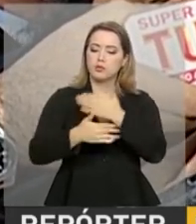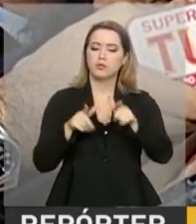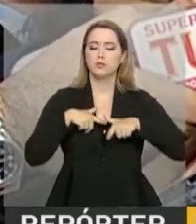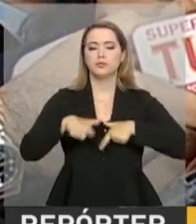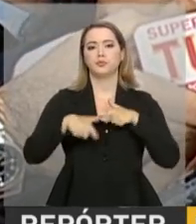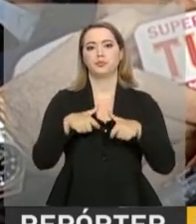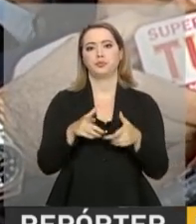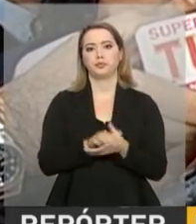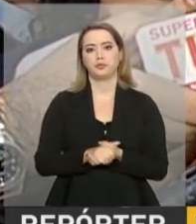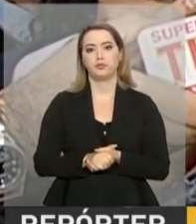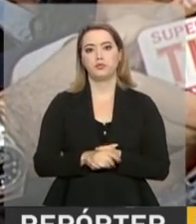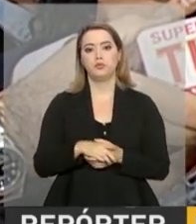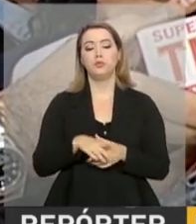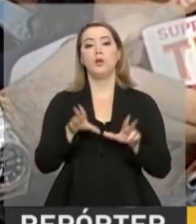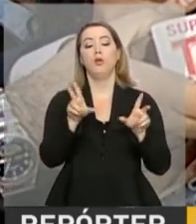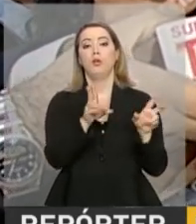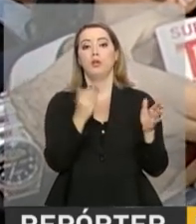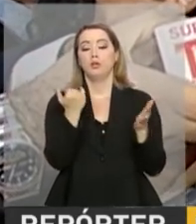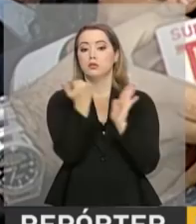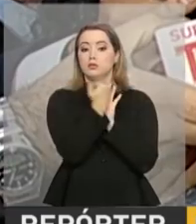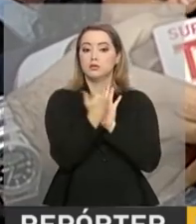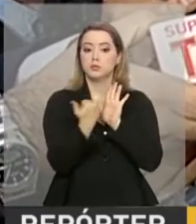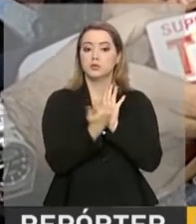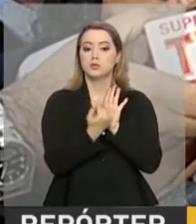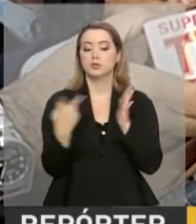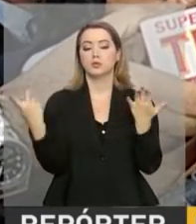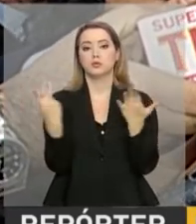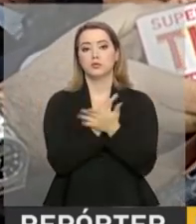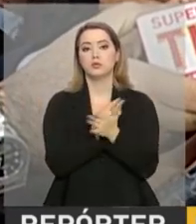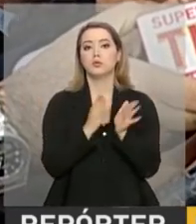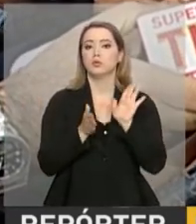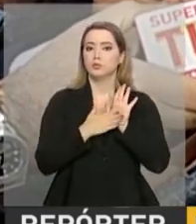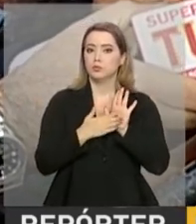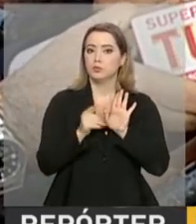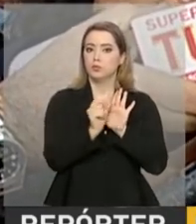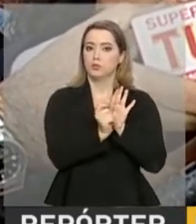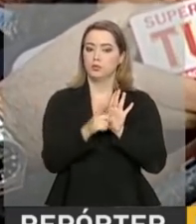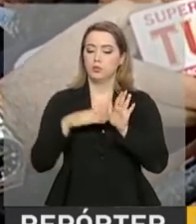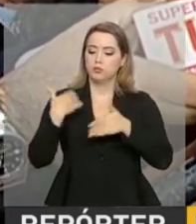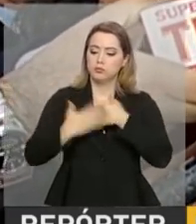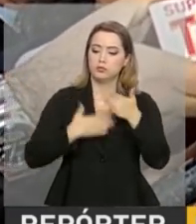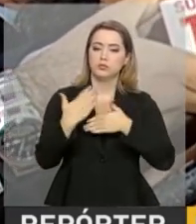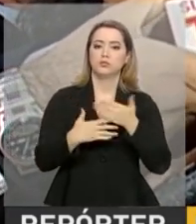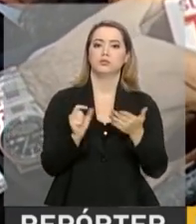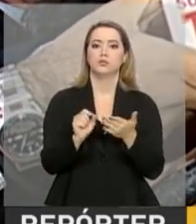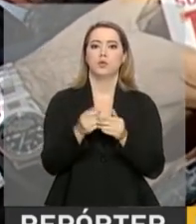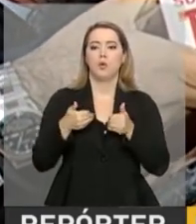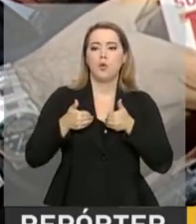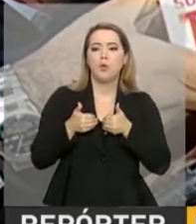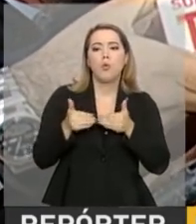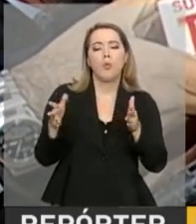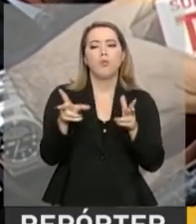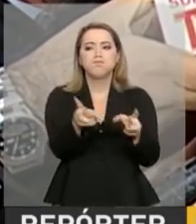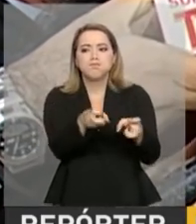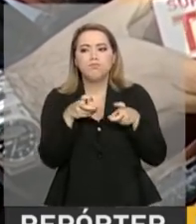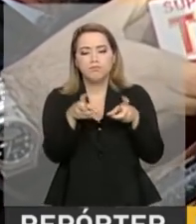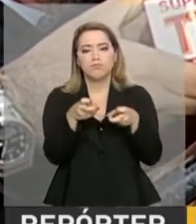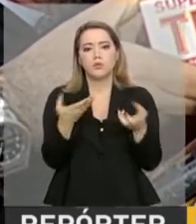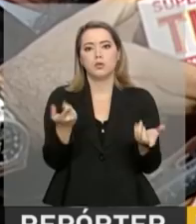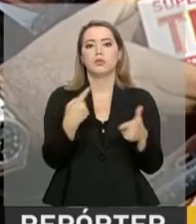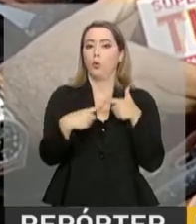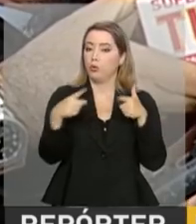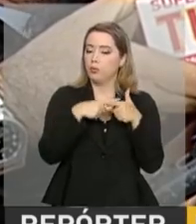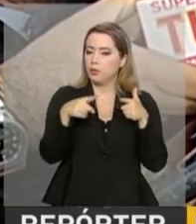do trabalho. As medidas foram colocadas e que decorrem de um amplo diagnóstico do problema